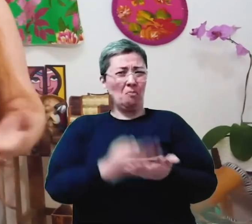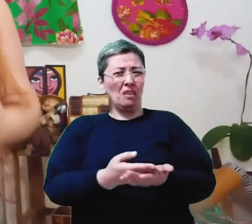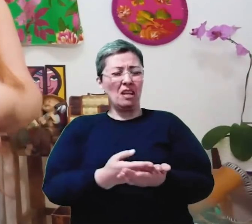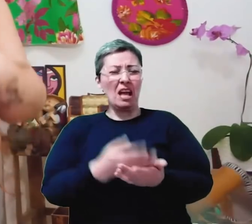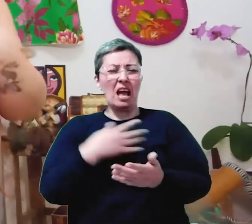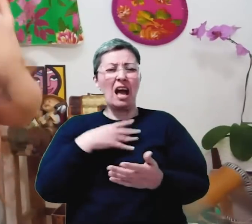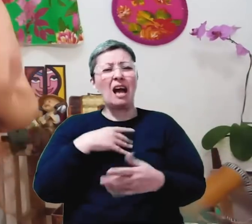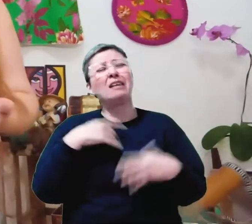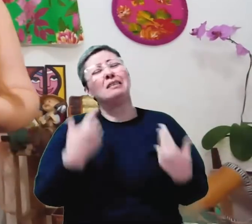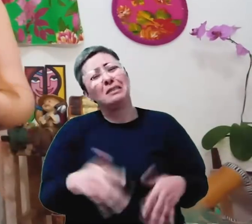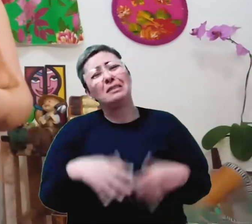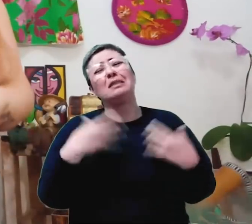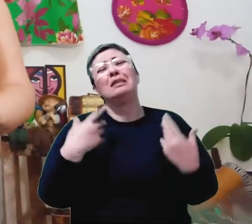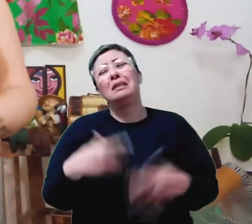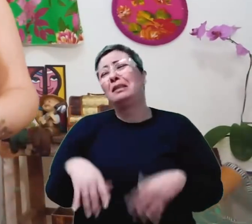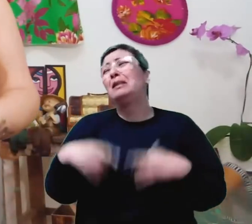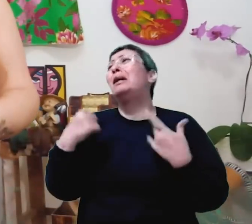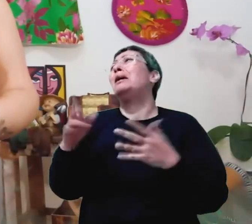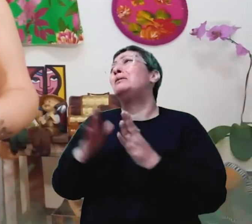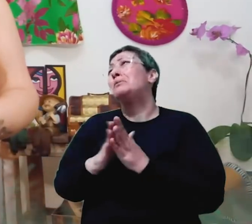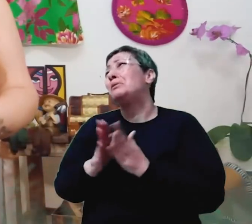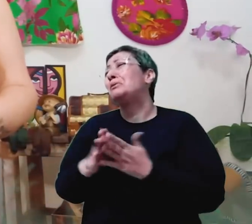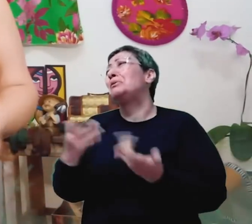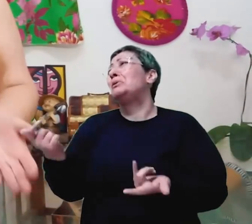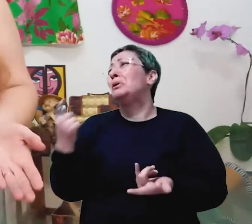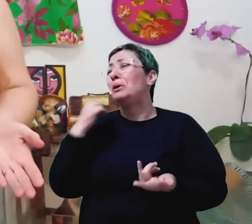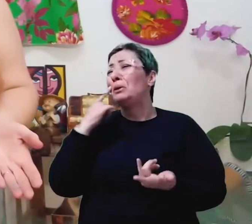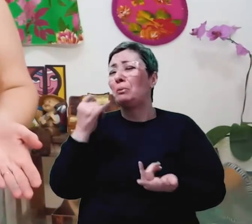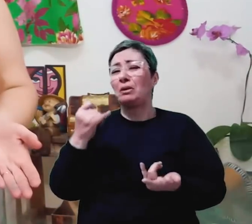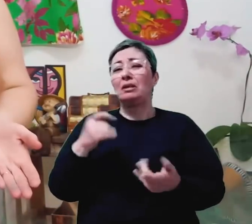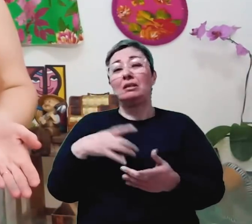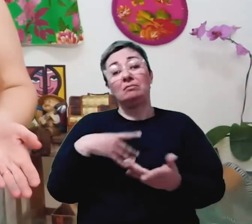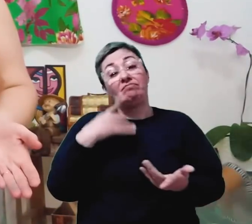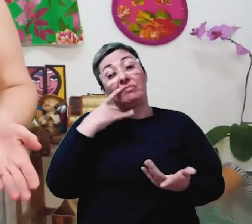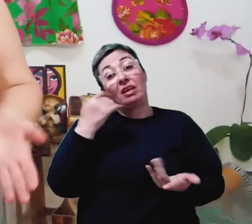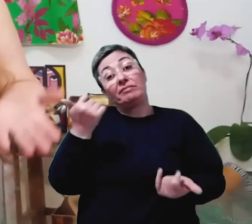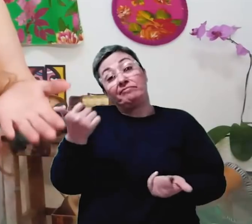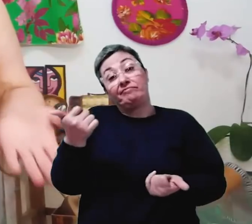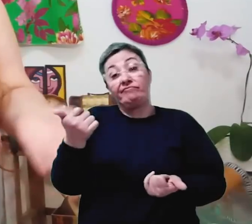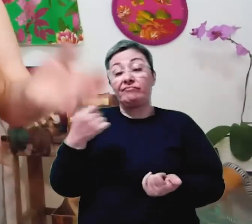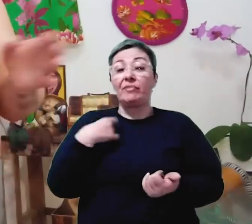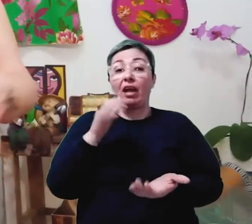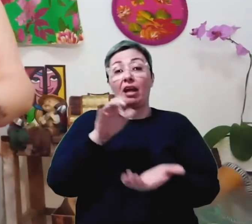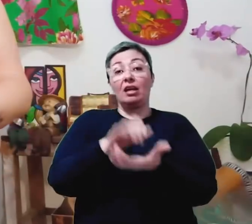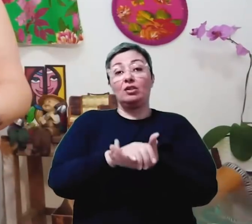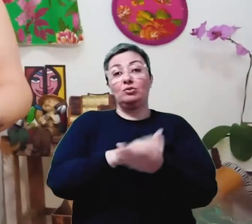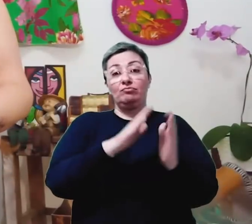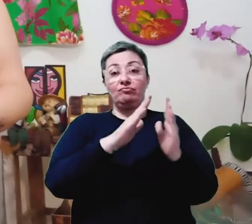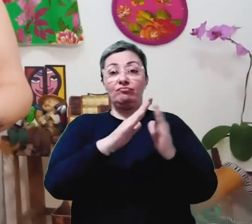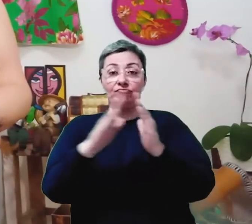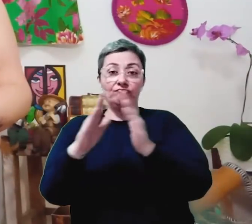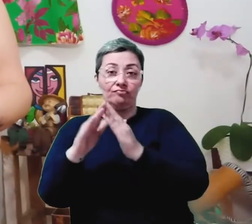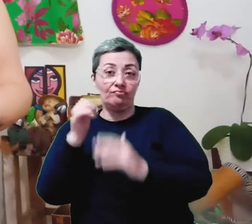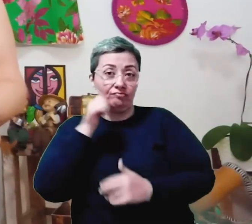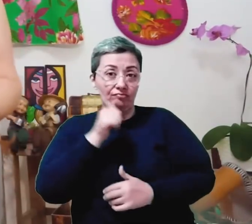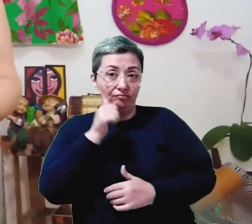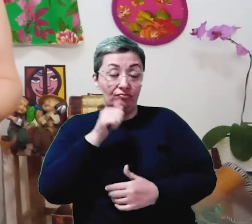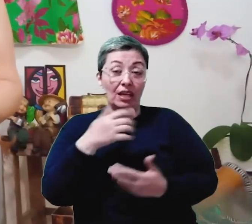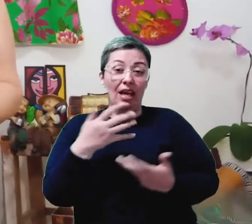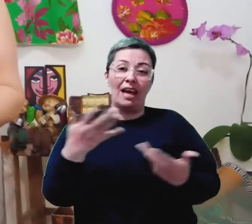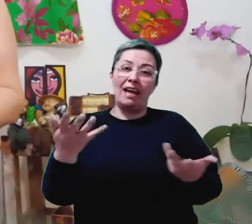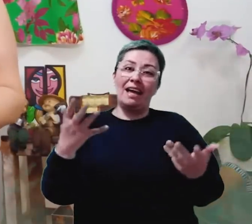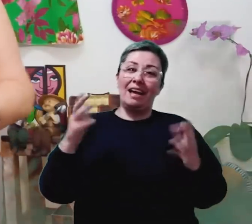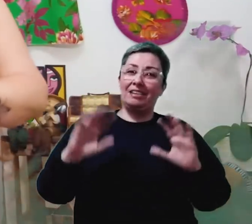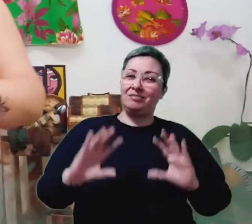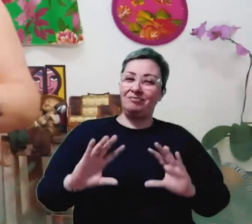então insistia para o seu pai. E o pai então se casou com a vizinha. Ah,